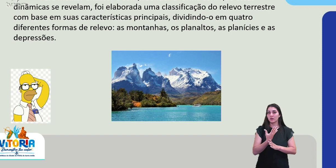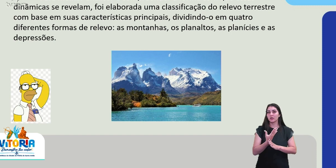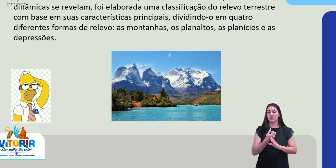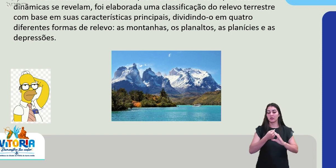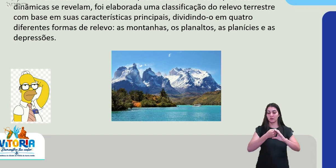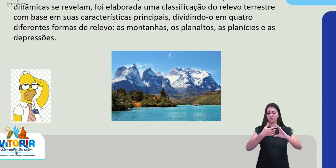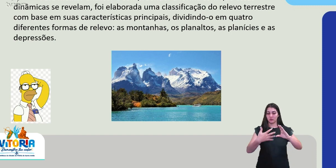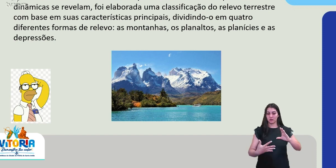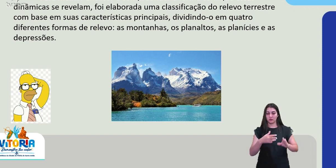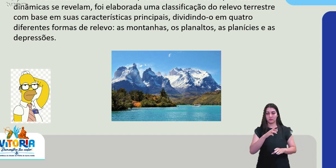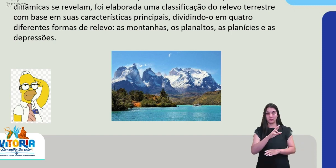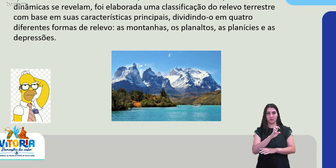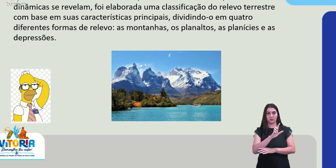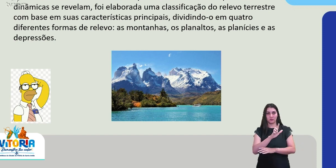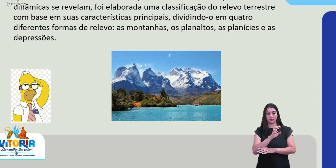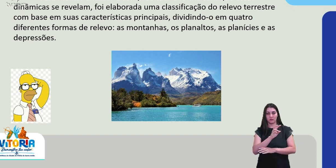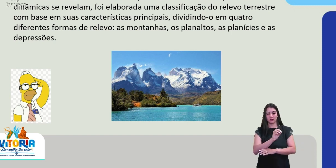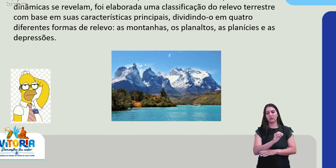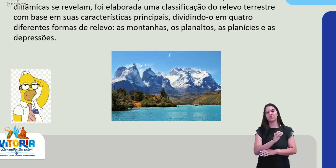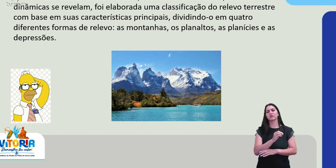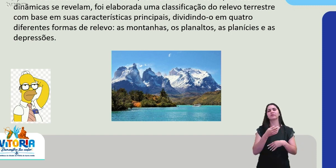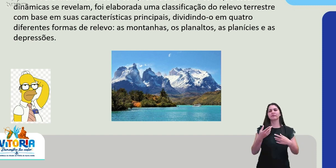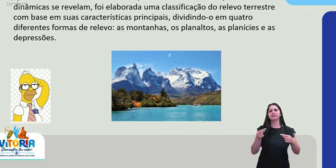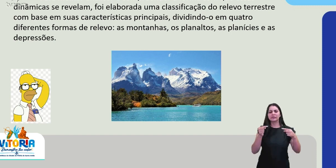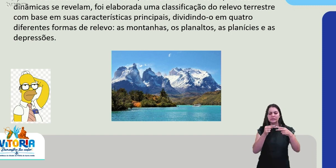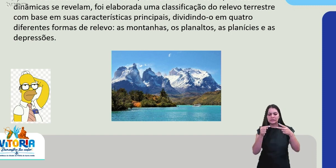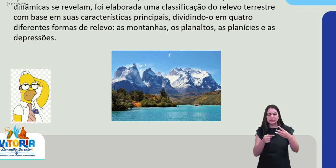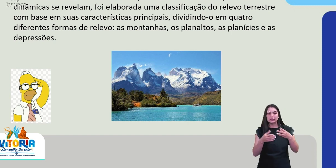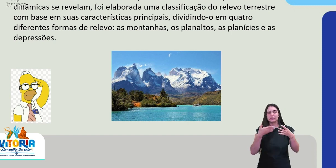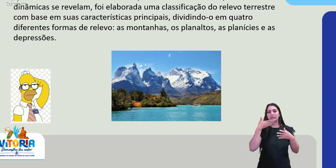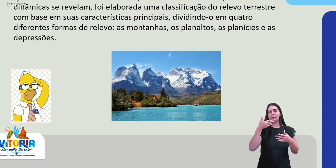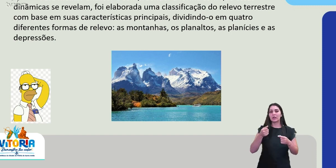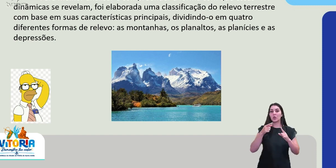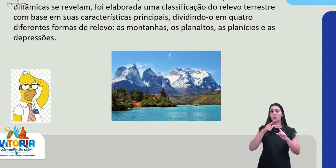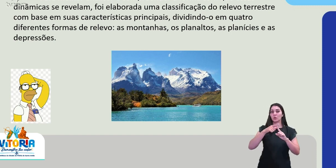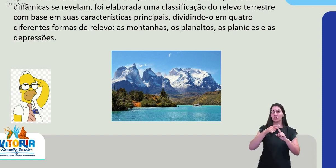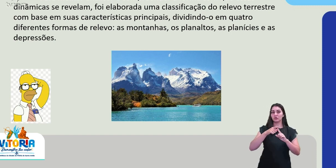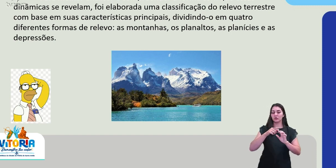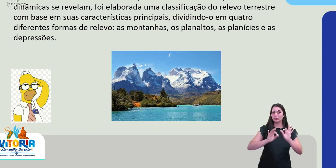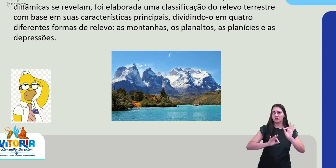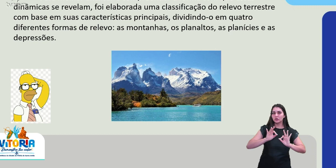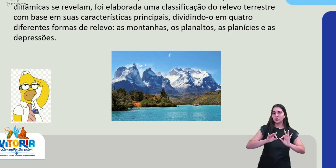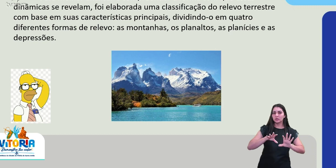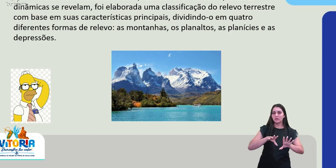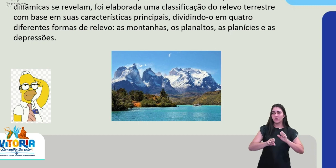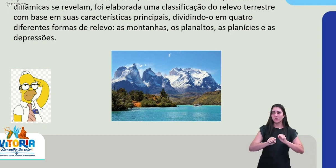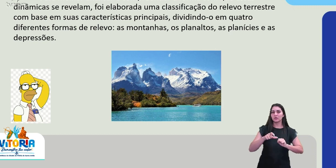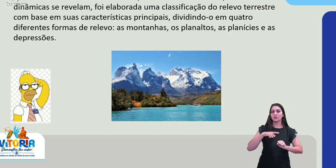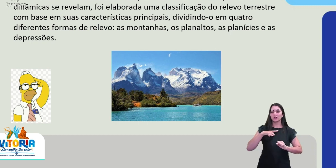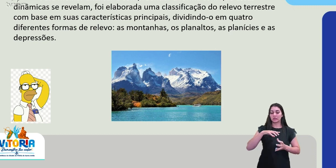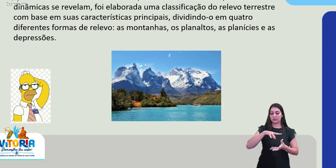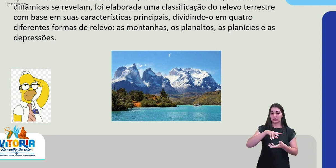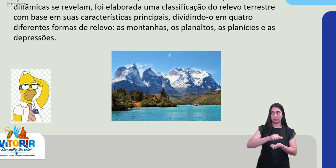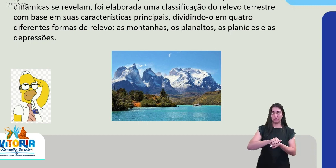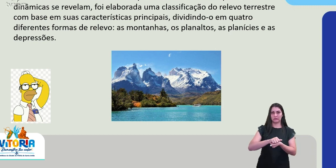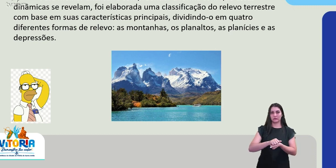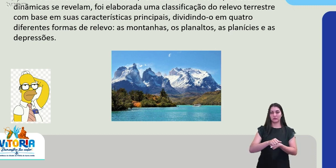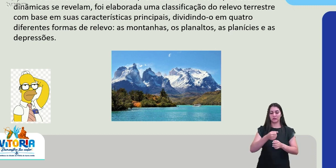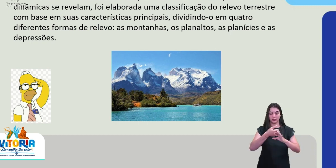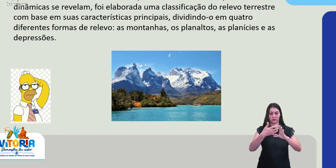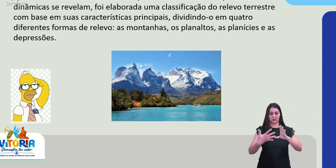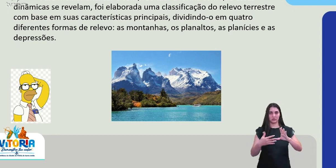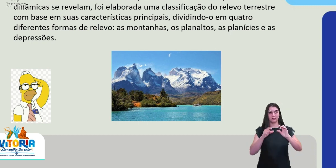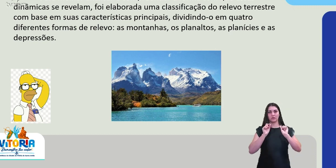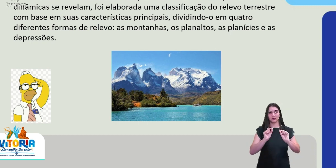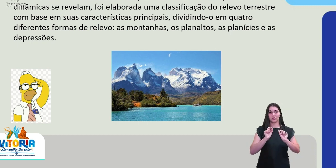classificação do relevo terrestre. Ou seja, para a gente identificar melhor os tipos de formações que existem no planeta Terra, a gente